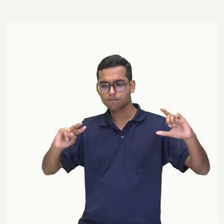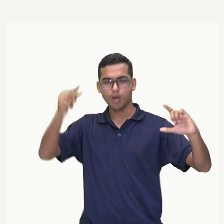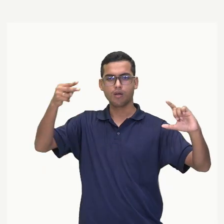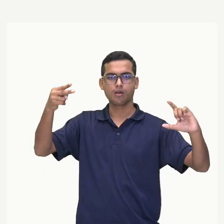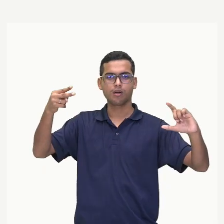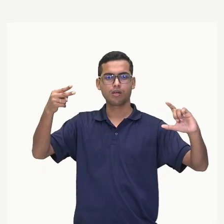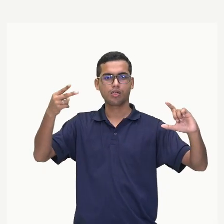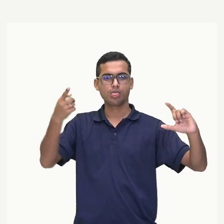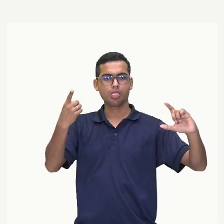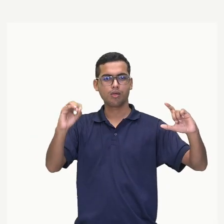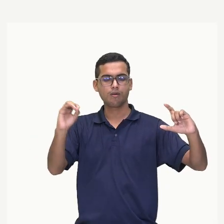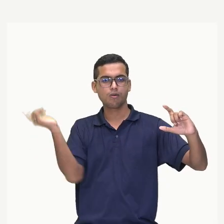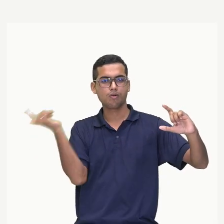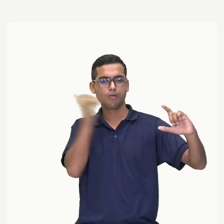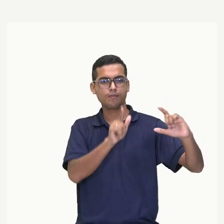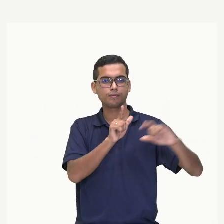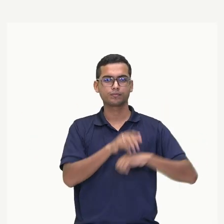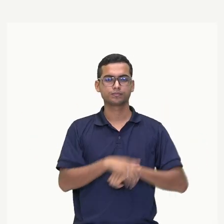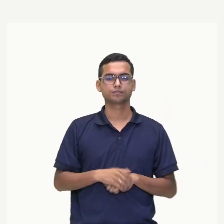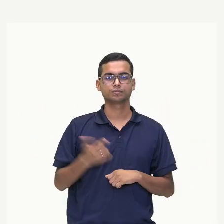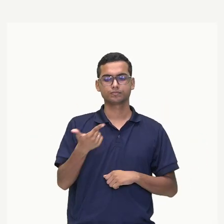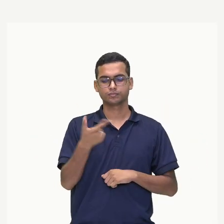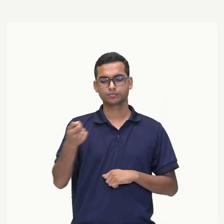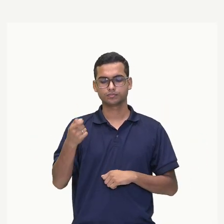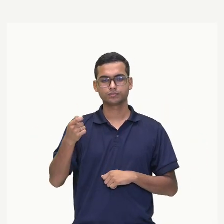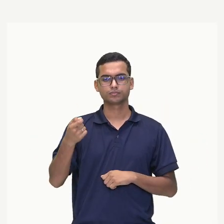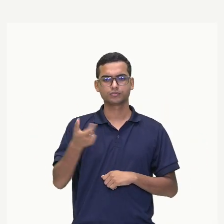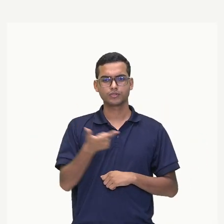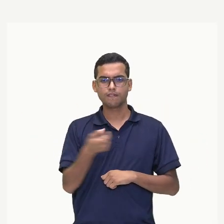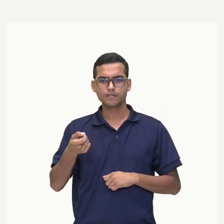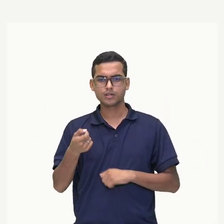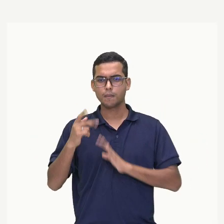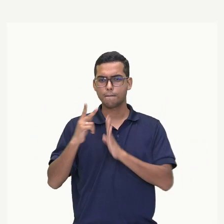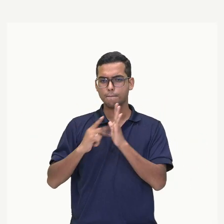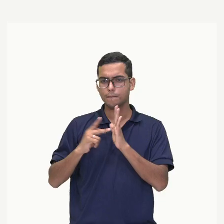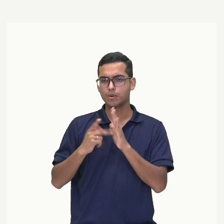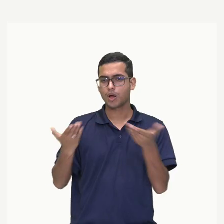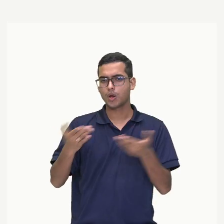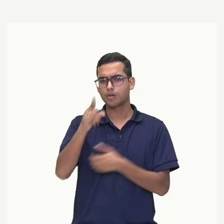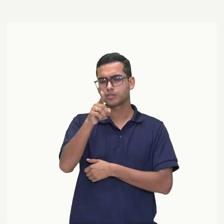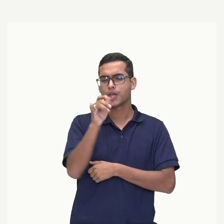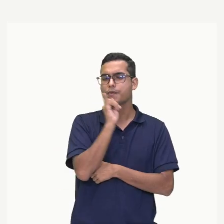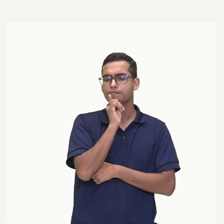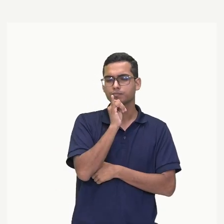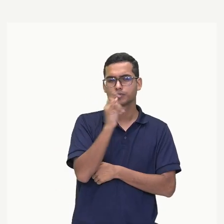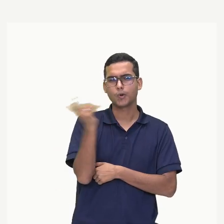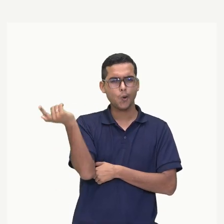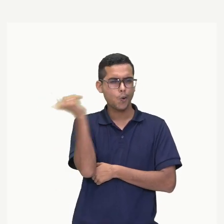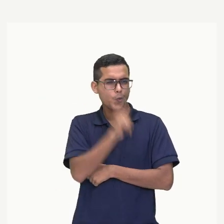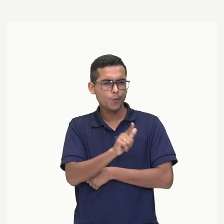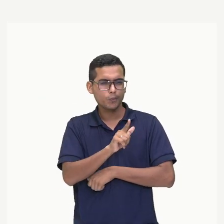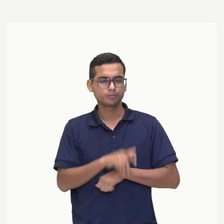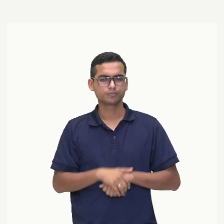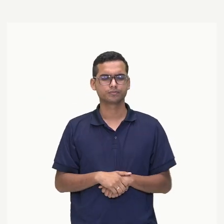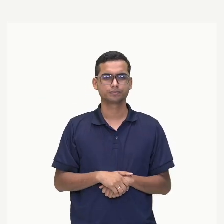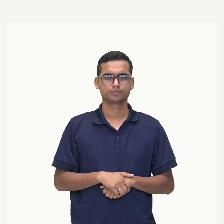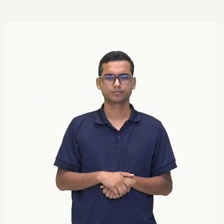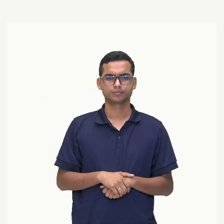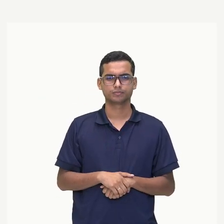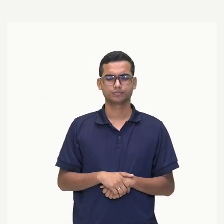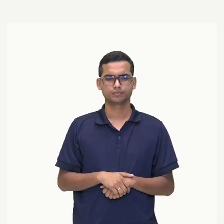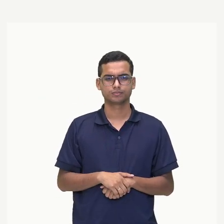acertou nessa parte. Então, vai valer 20 pontos. Mas digamos que você acertou, vou trocar a cor aqui,